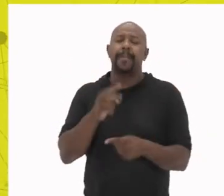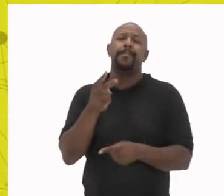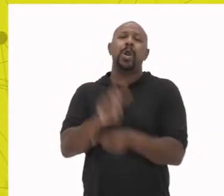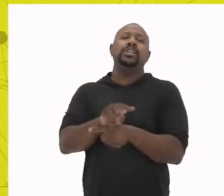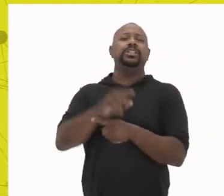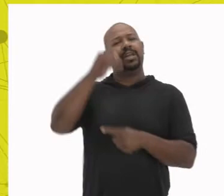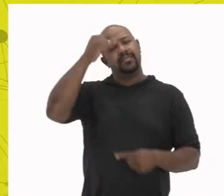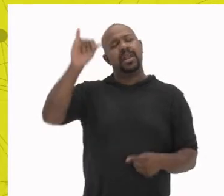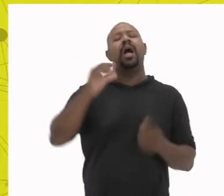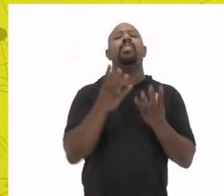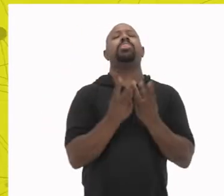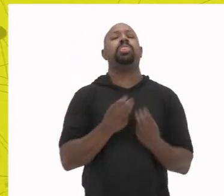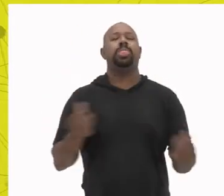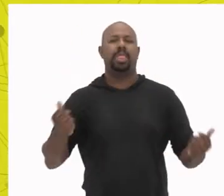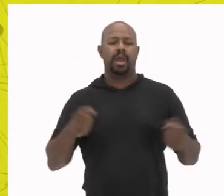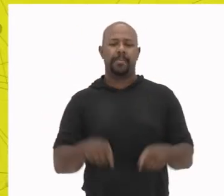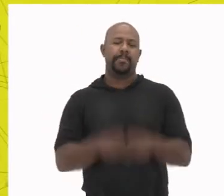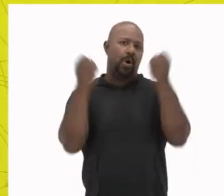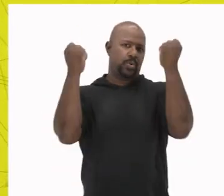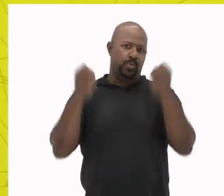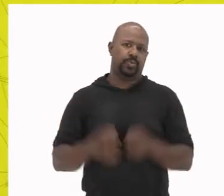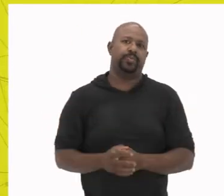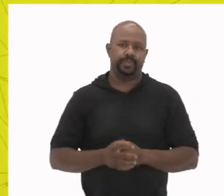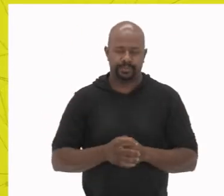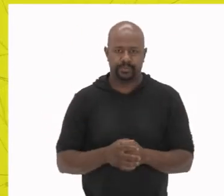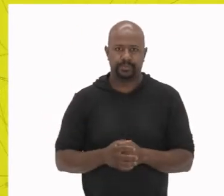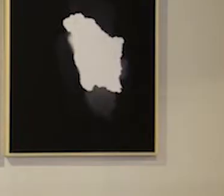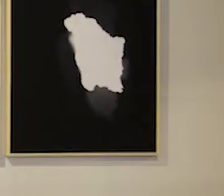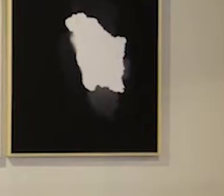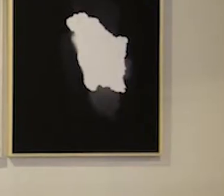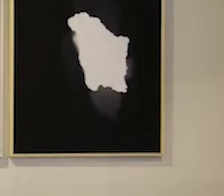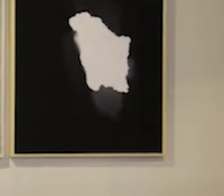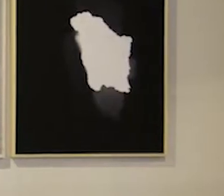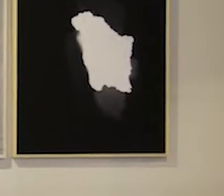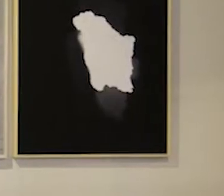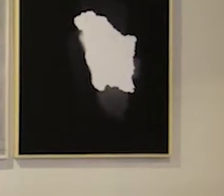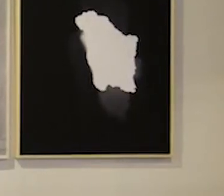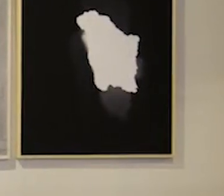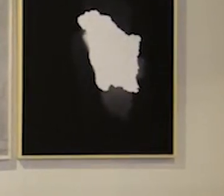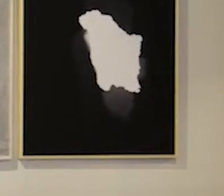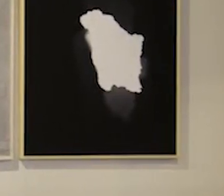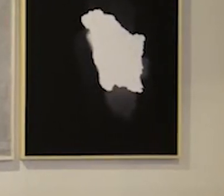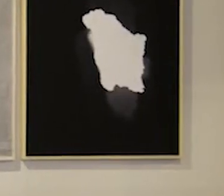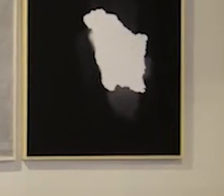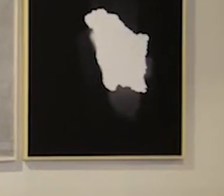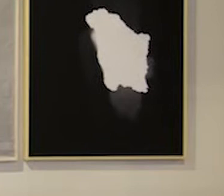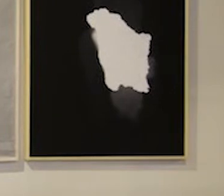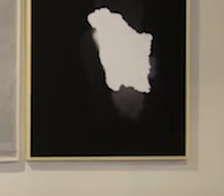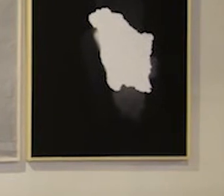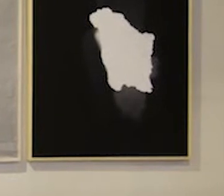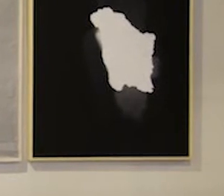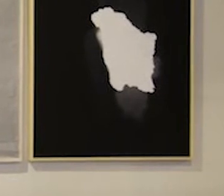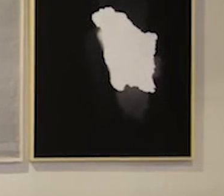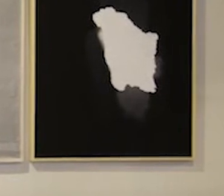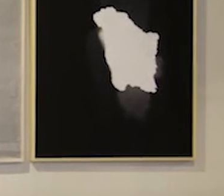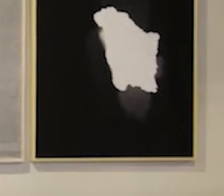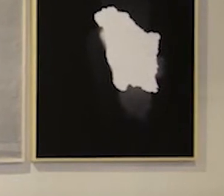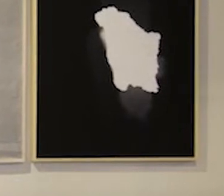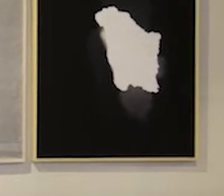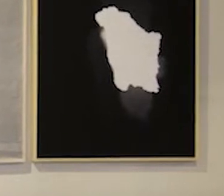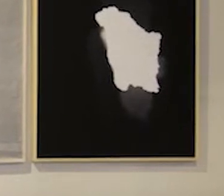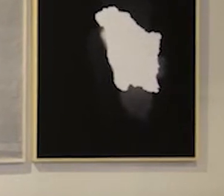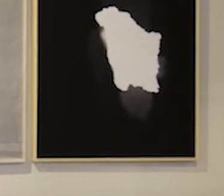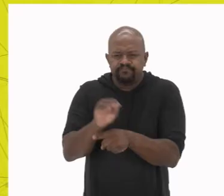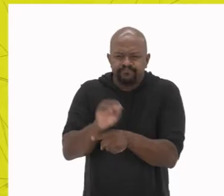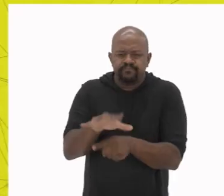informações necessárias para proteger e evitar danos mecânicos. Em uma galeria, 2 homens de costas penduram 5 quadros na parede com